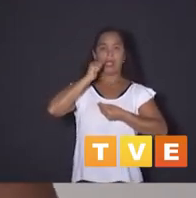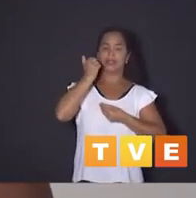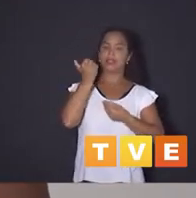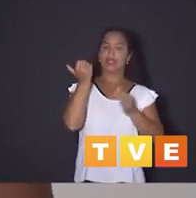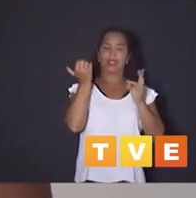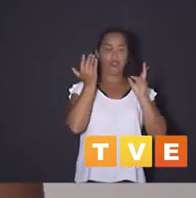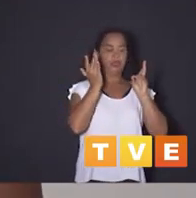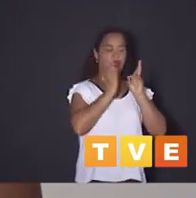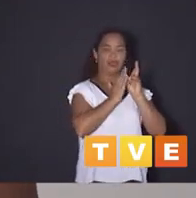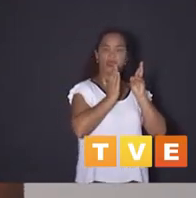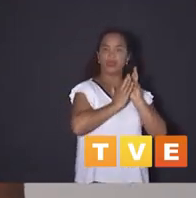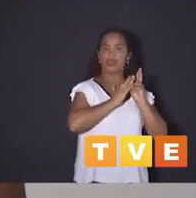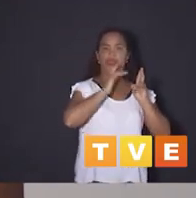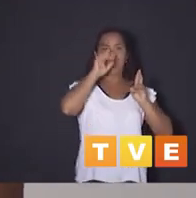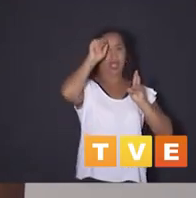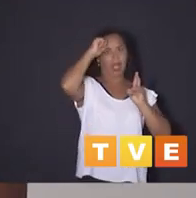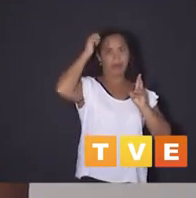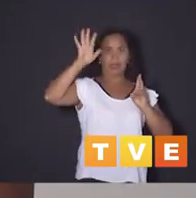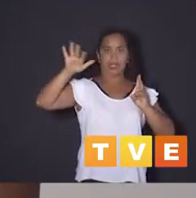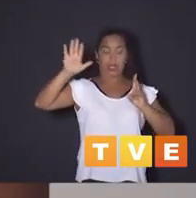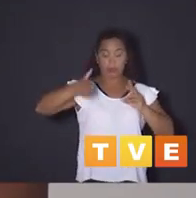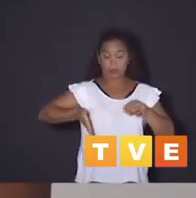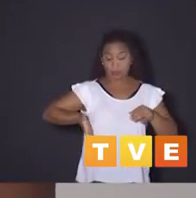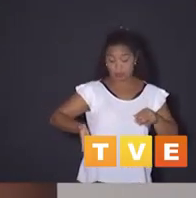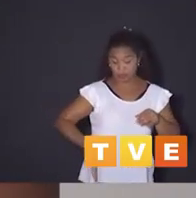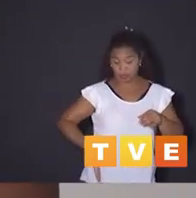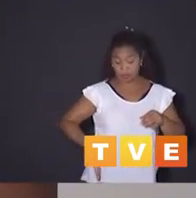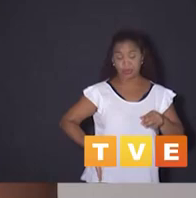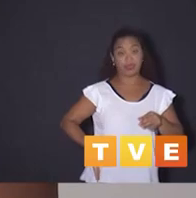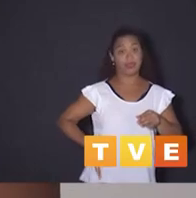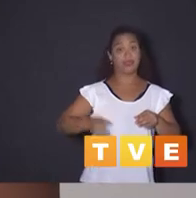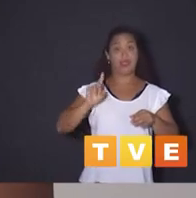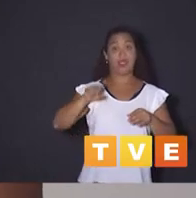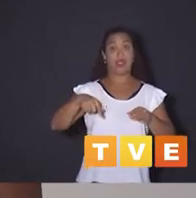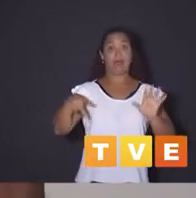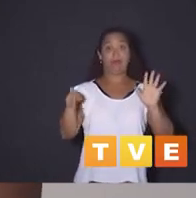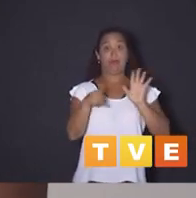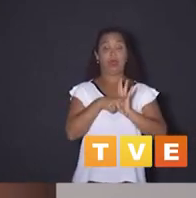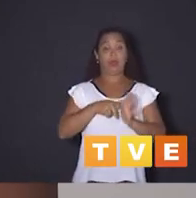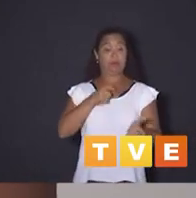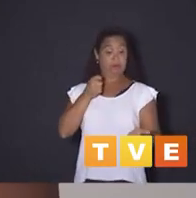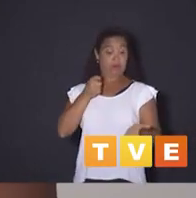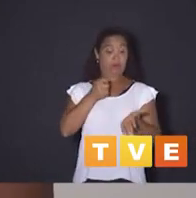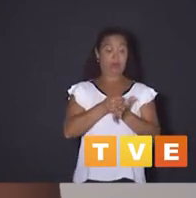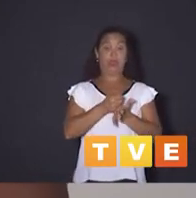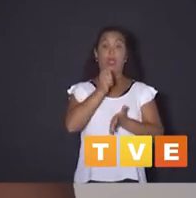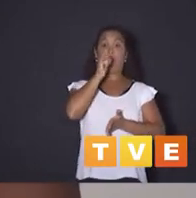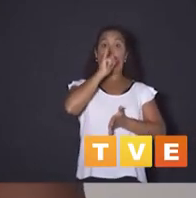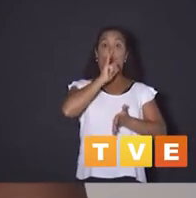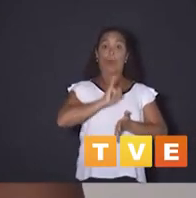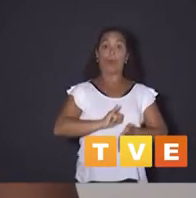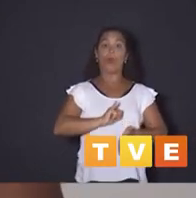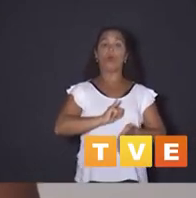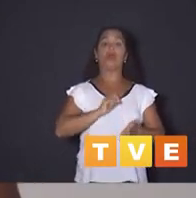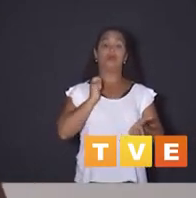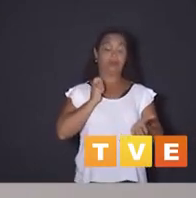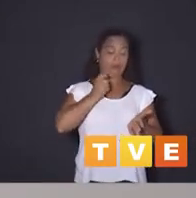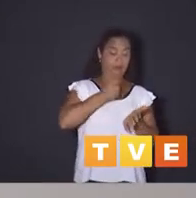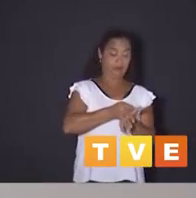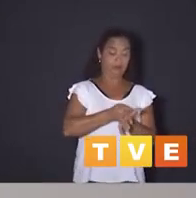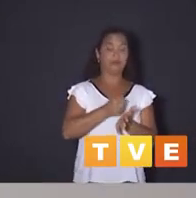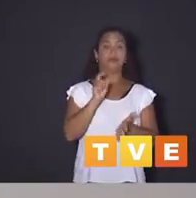africana por exemplo a calça jeans é uma grande materialização disso a imposição da magreza uma grande materialização disso